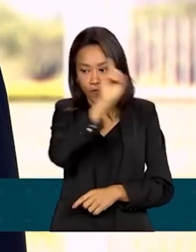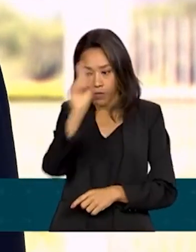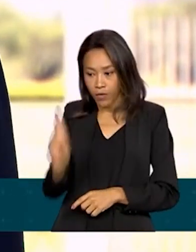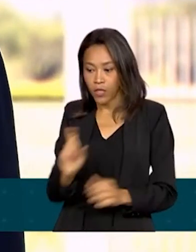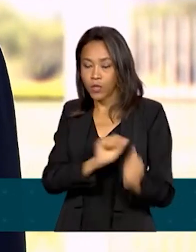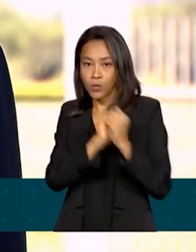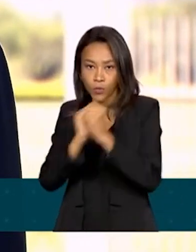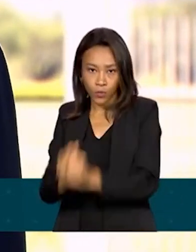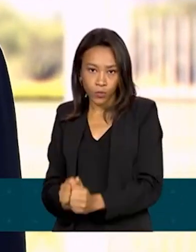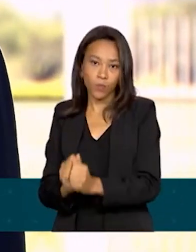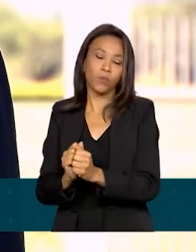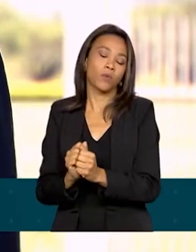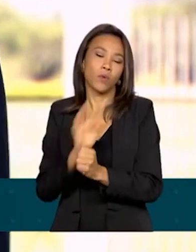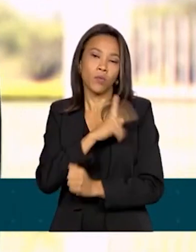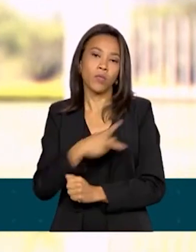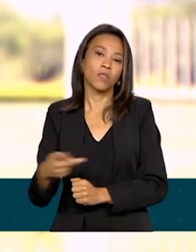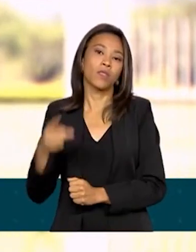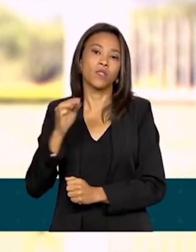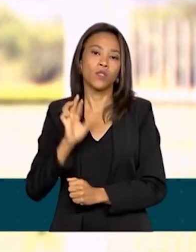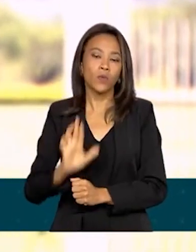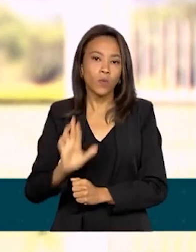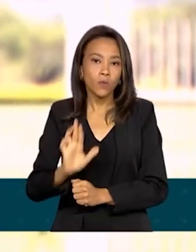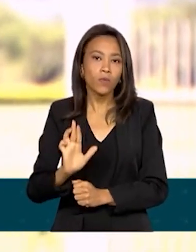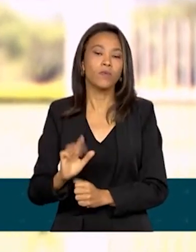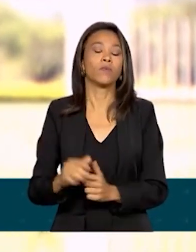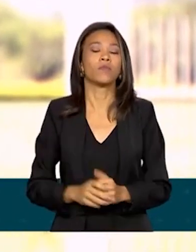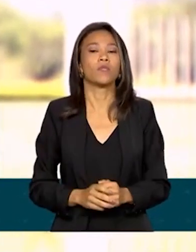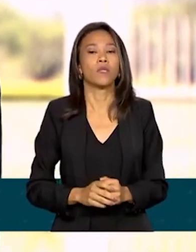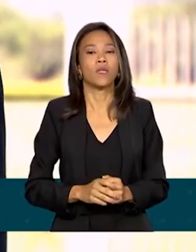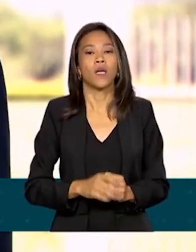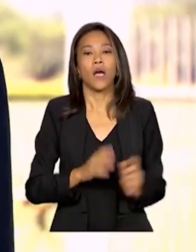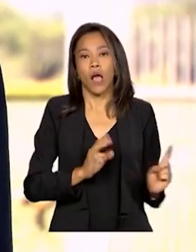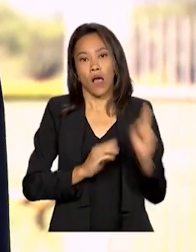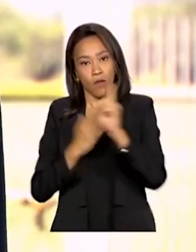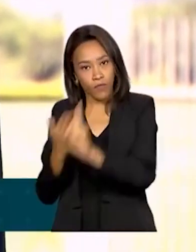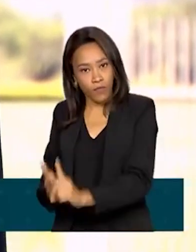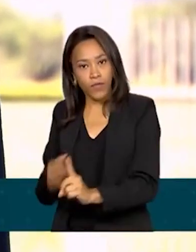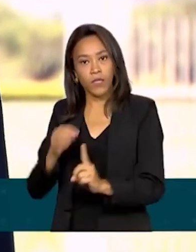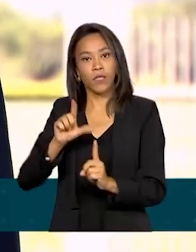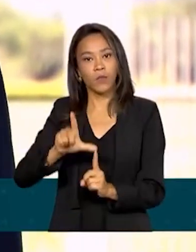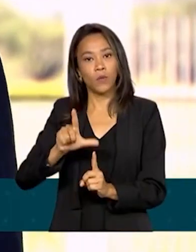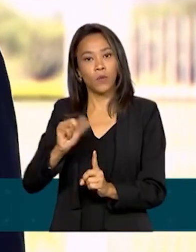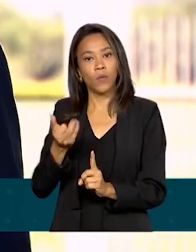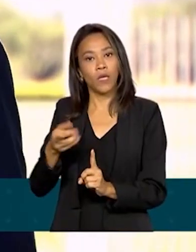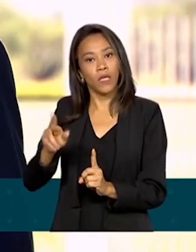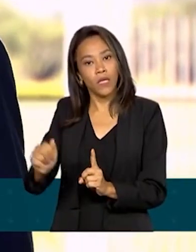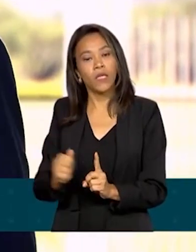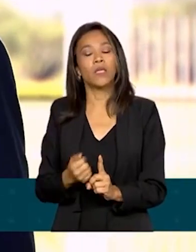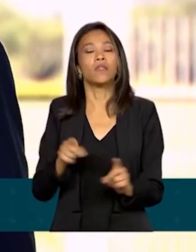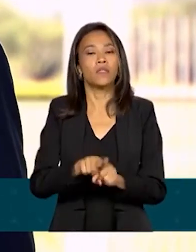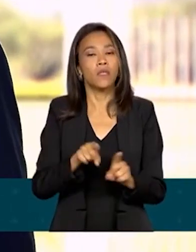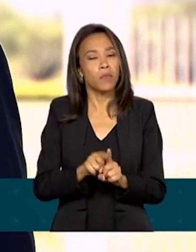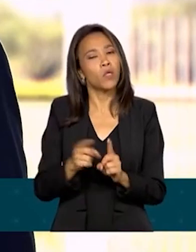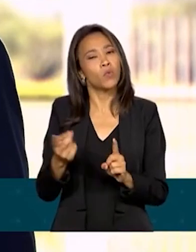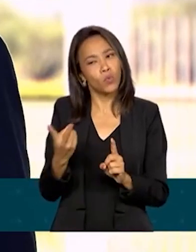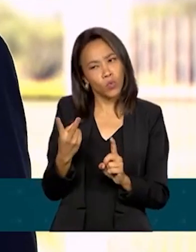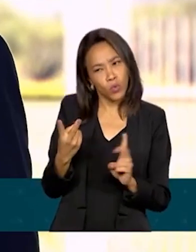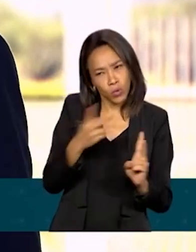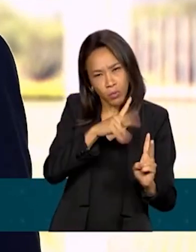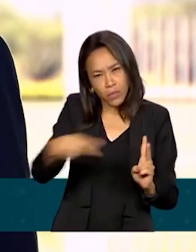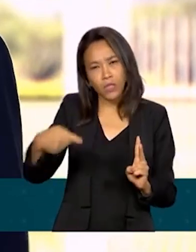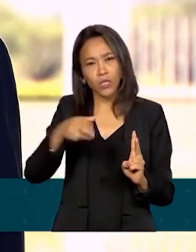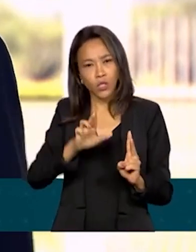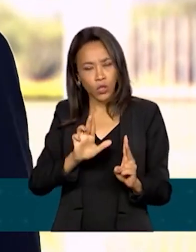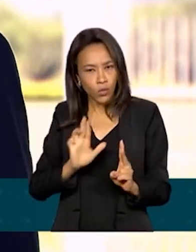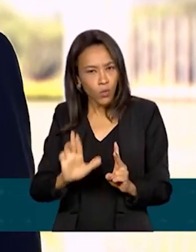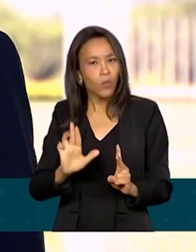presidente Lula. Tanto a vinda do presidente Lira aqui junto ao presidente Lula foi um tom extremamente amistoso, um